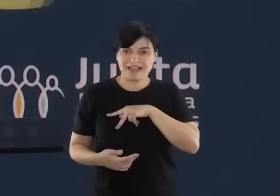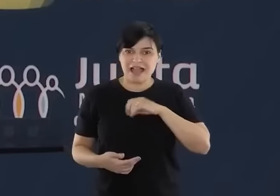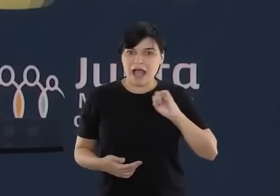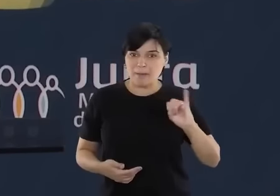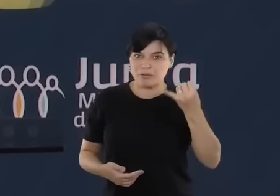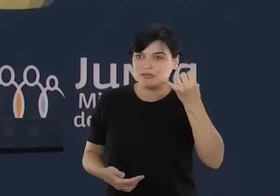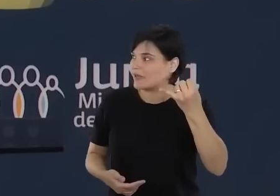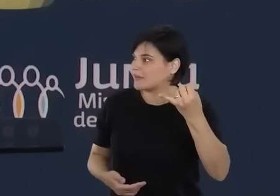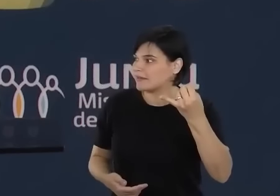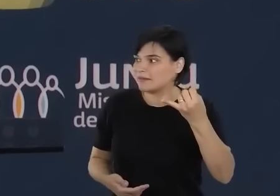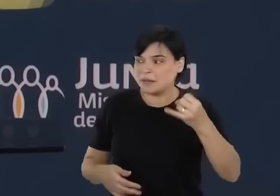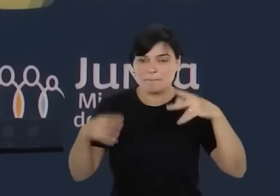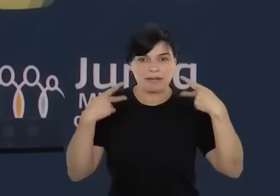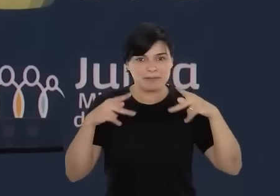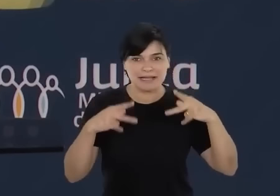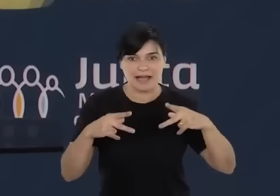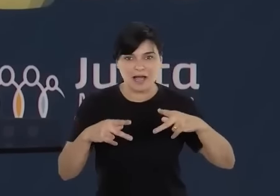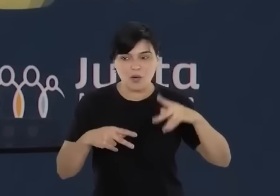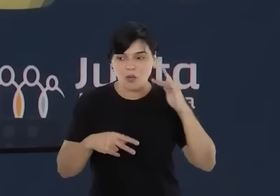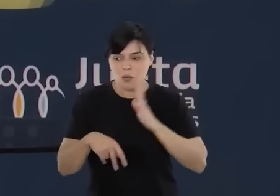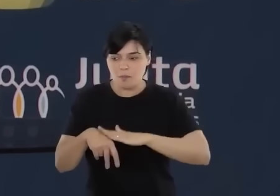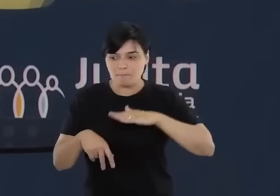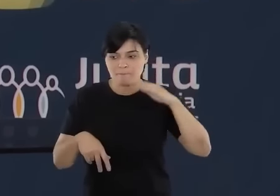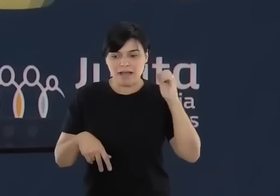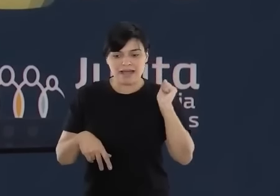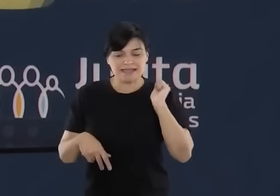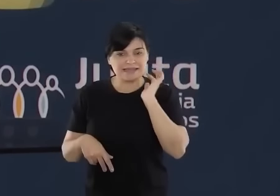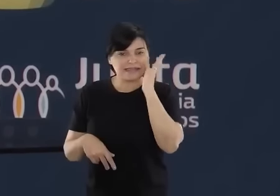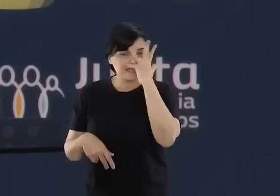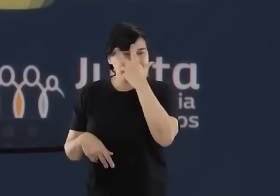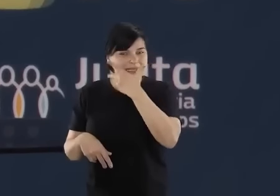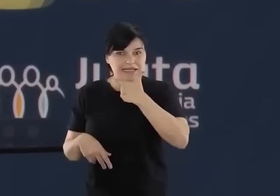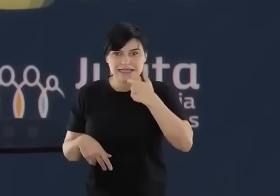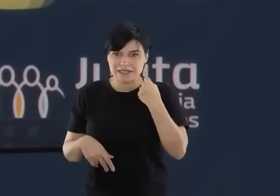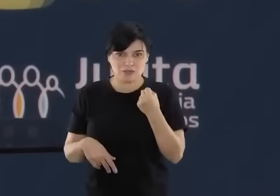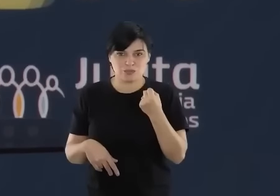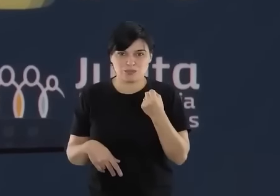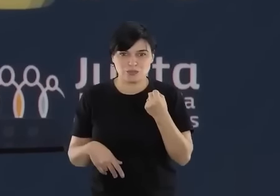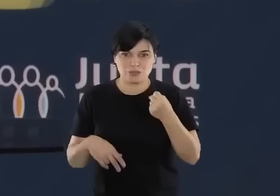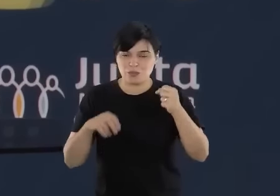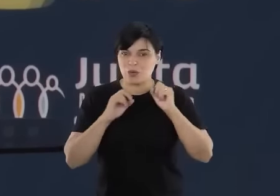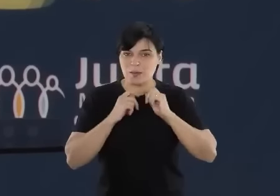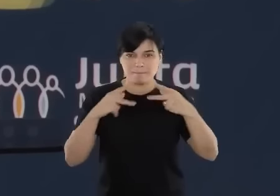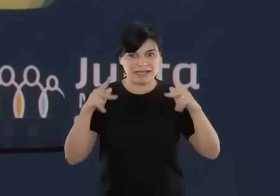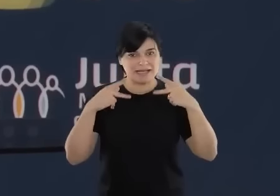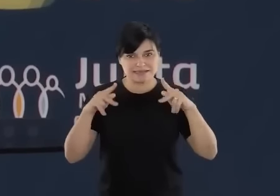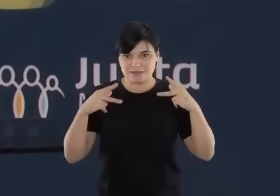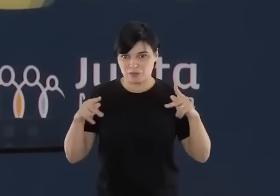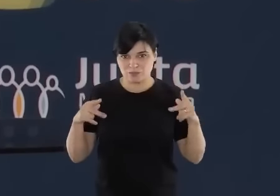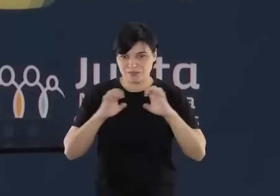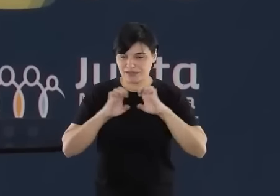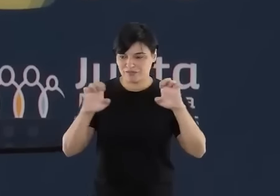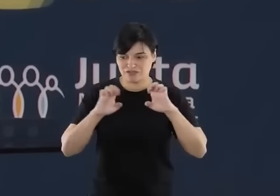registrados na Bíblia dos mais eloquentes e me encanta a maneira como Paulo faz abordagem porque ele não começa